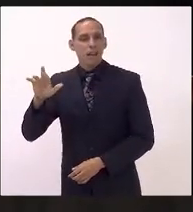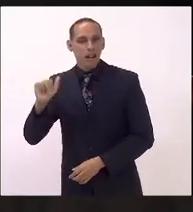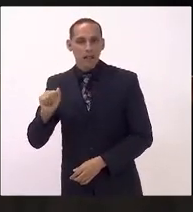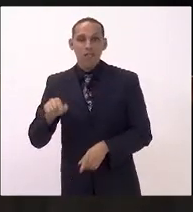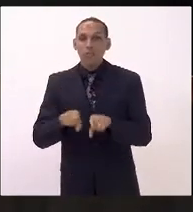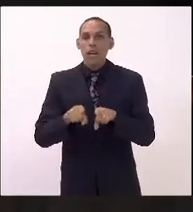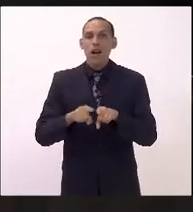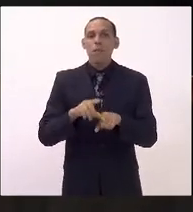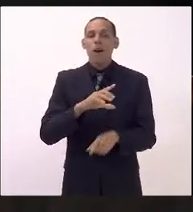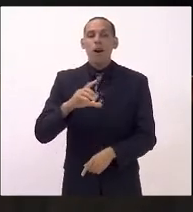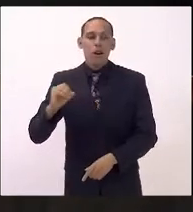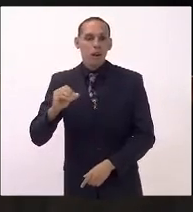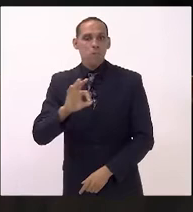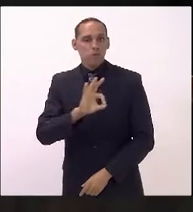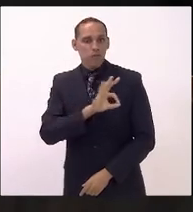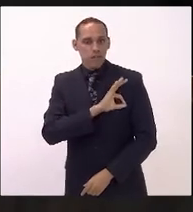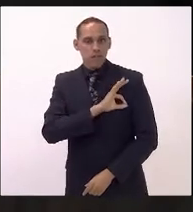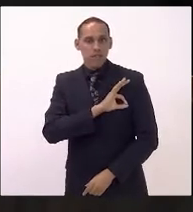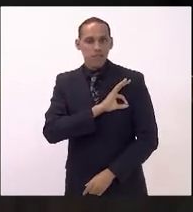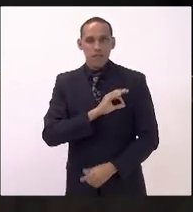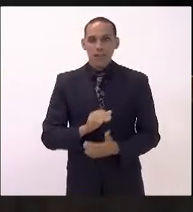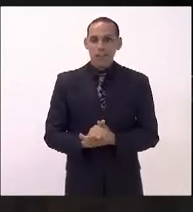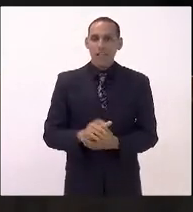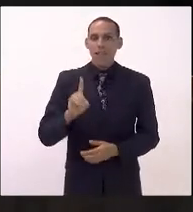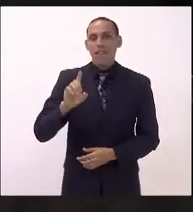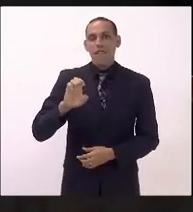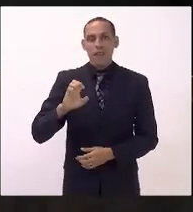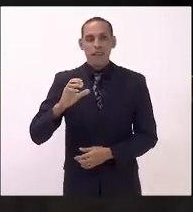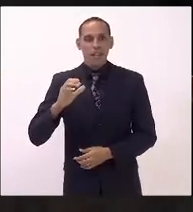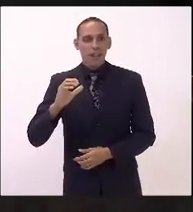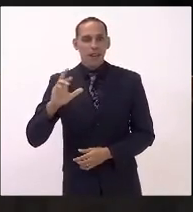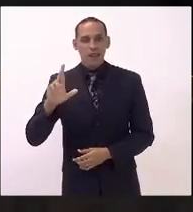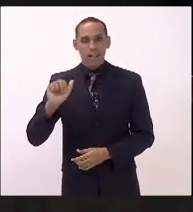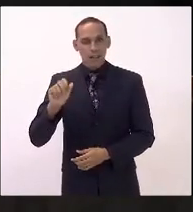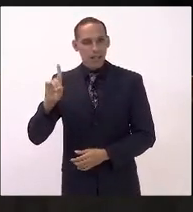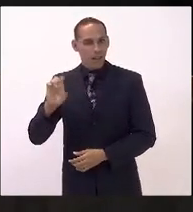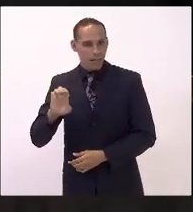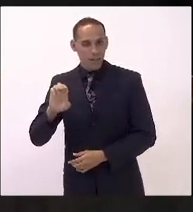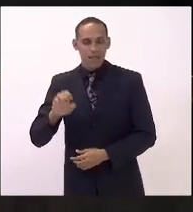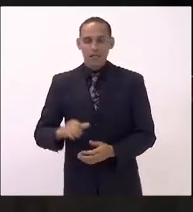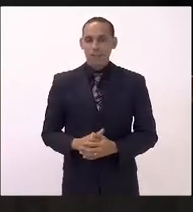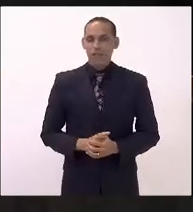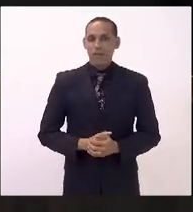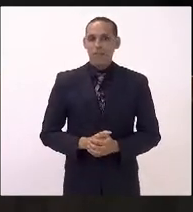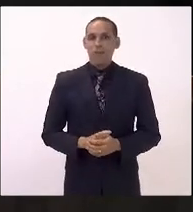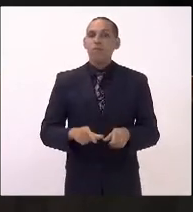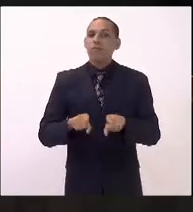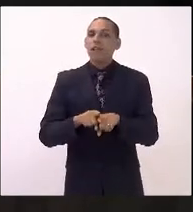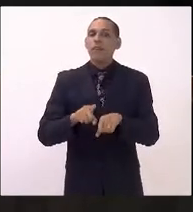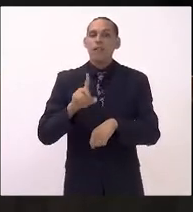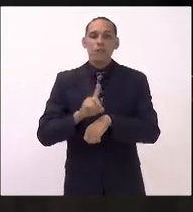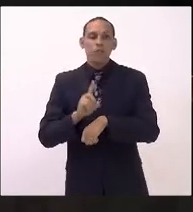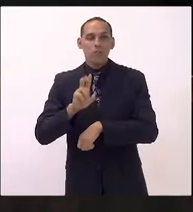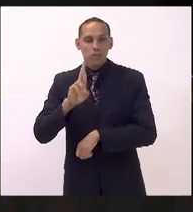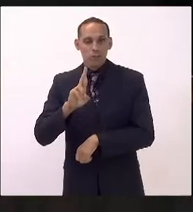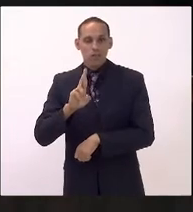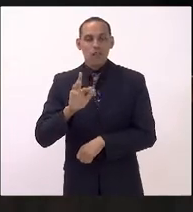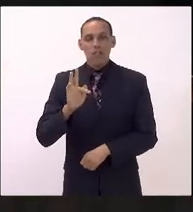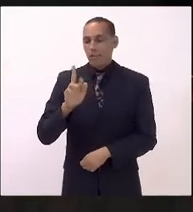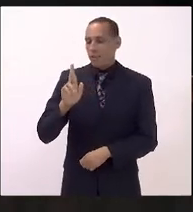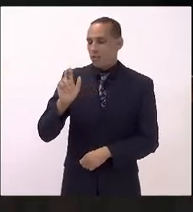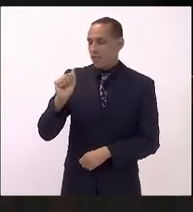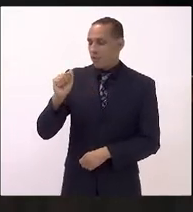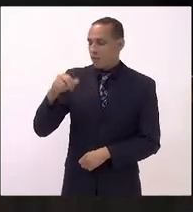Barreto, delegada titular da DECRAD, do doutor